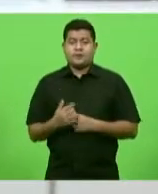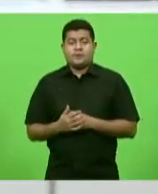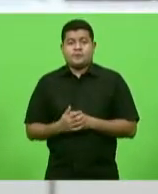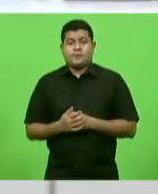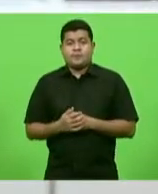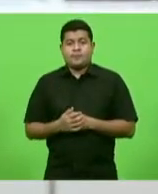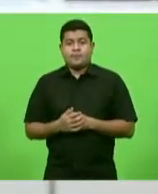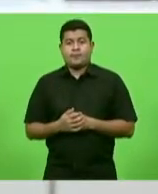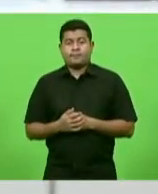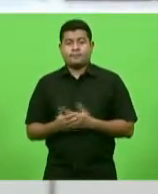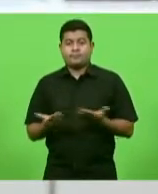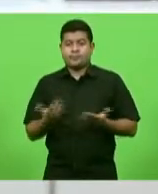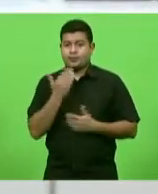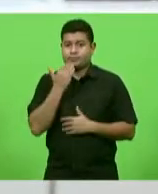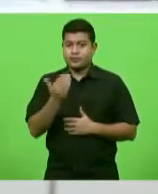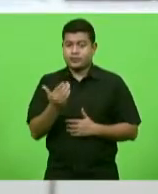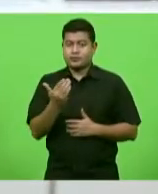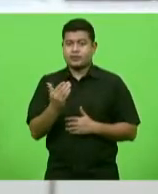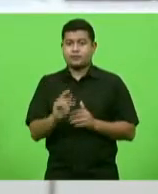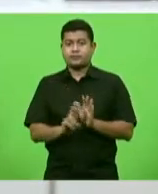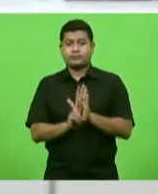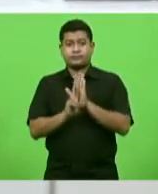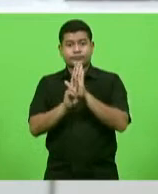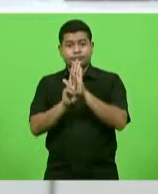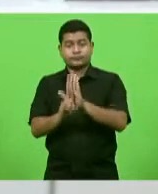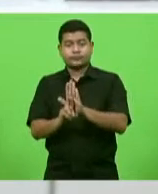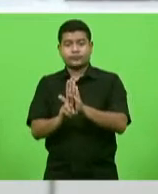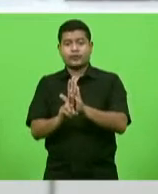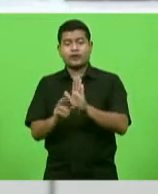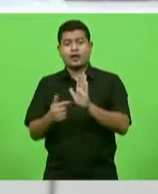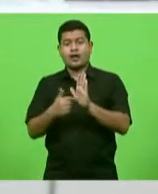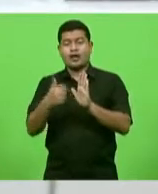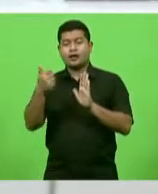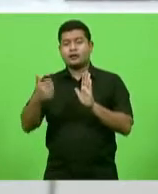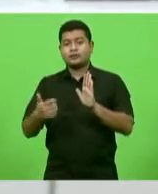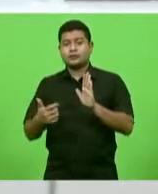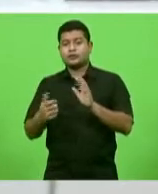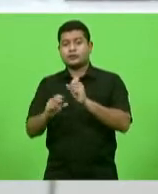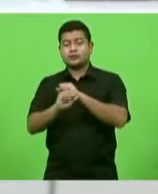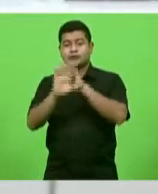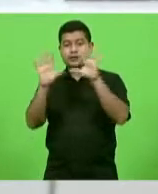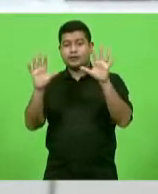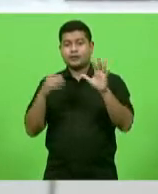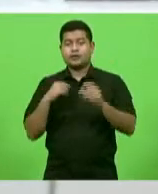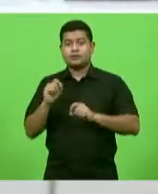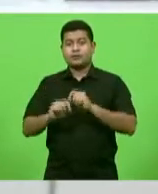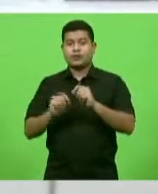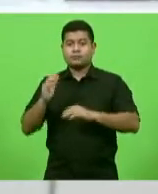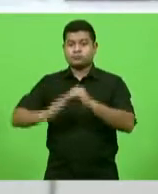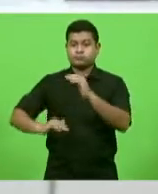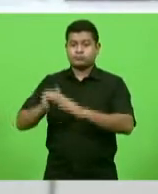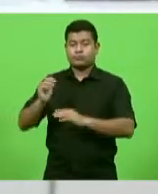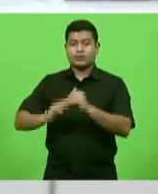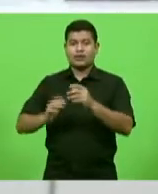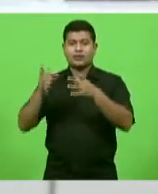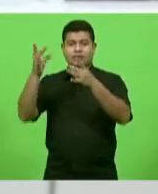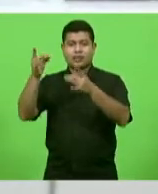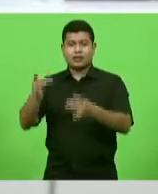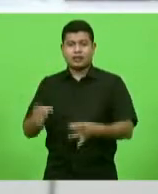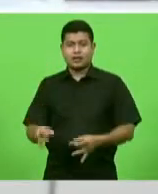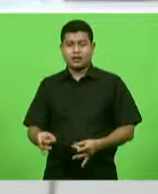tapete são representa Antônia você quer traz à luz o modus Operandi ter pagado